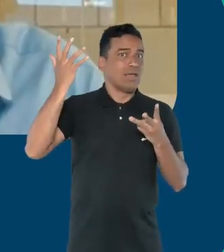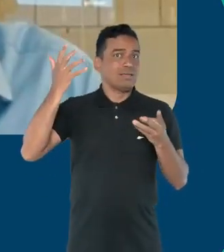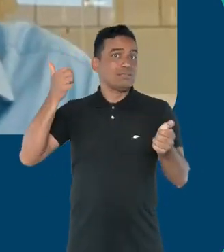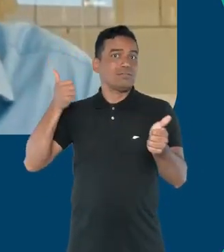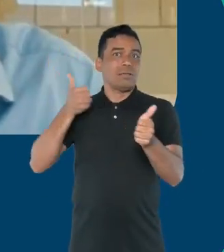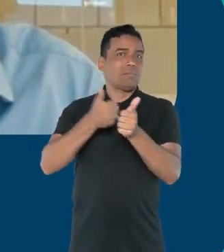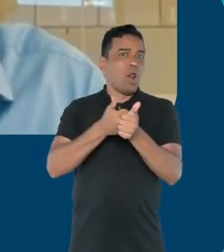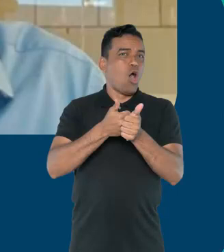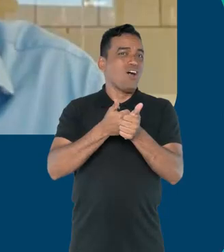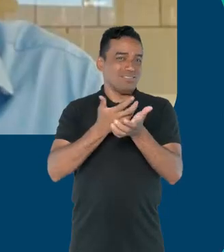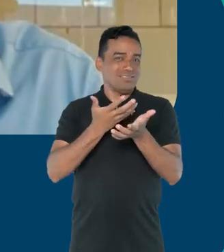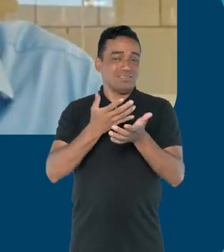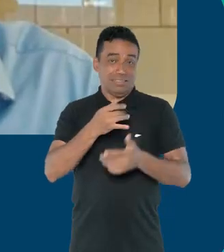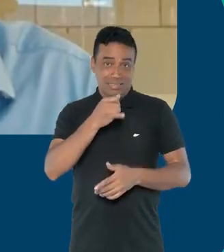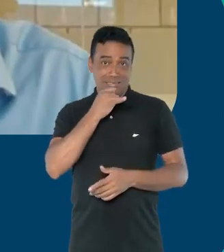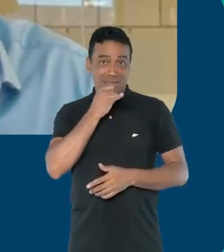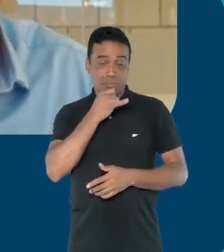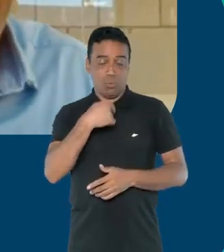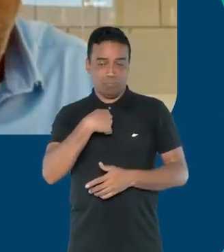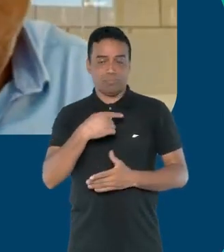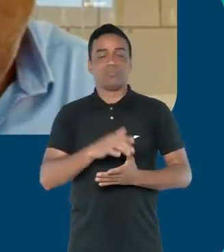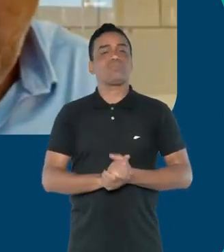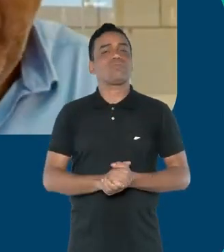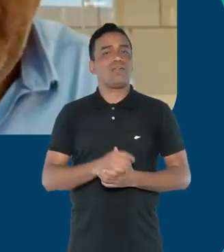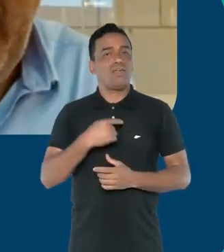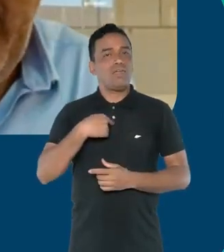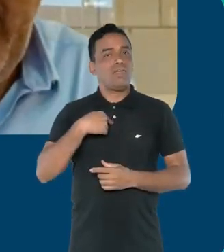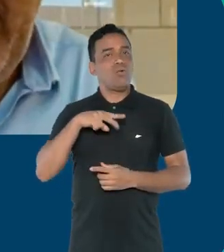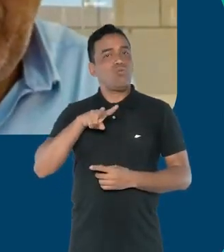a proximidade. Eu, por exemplo,